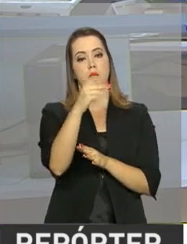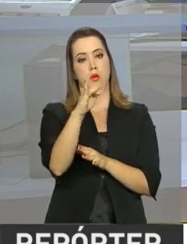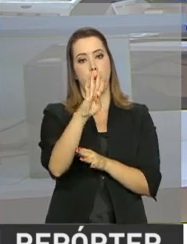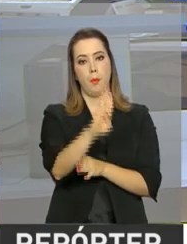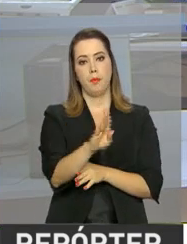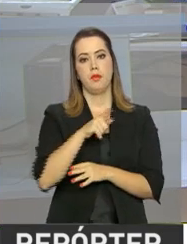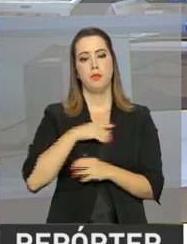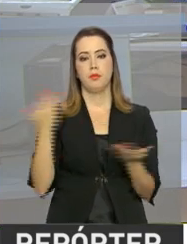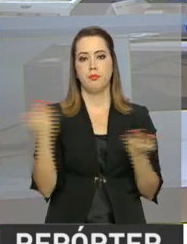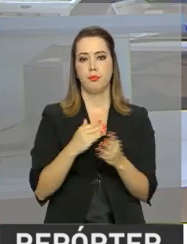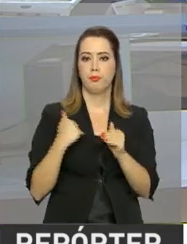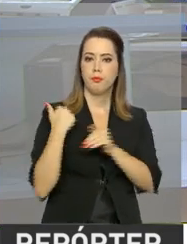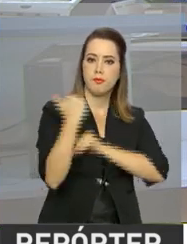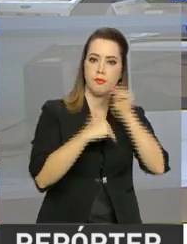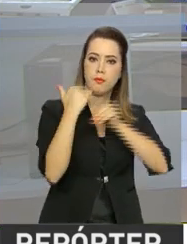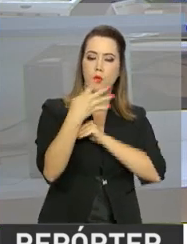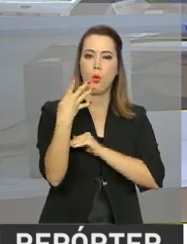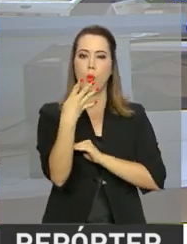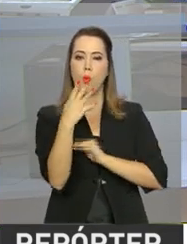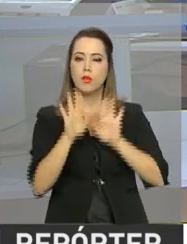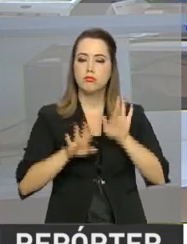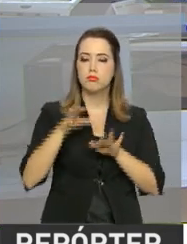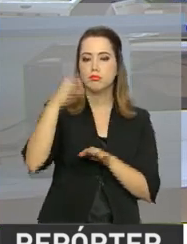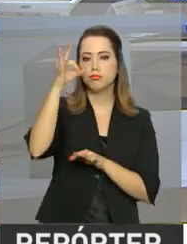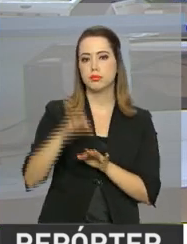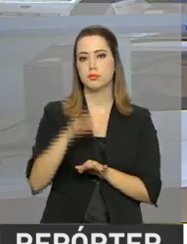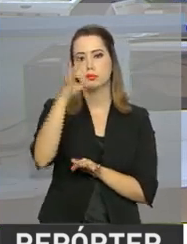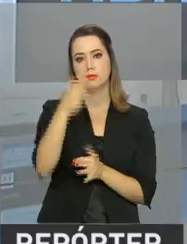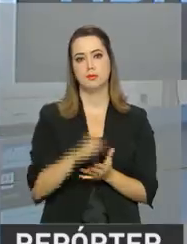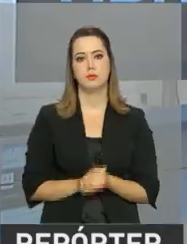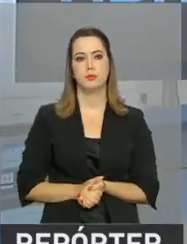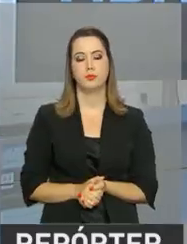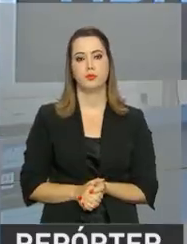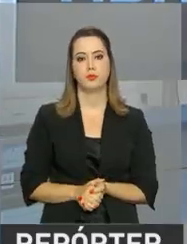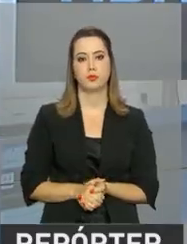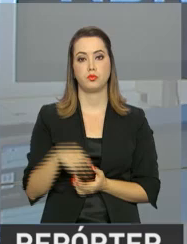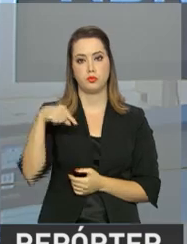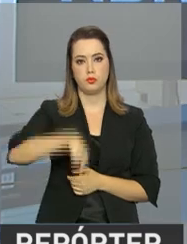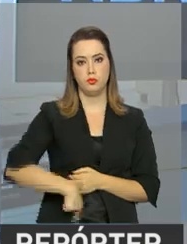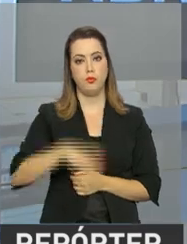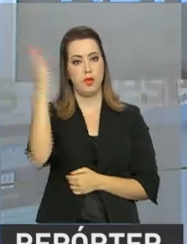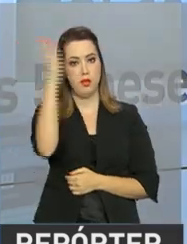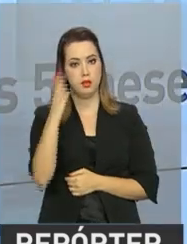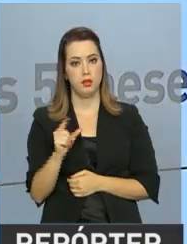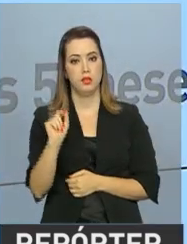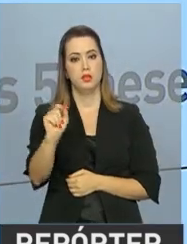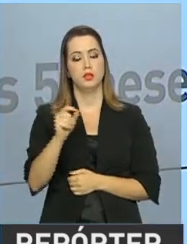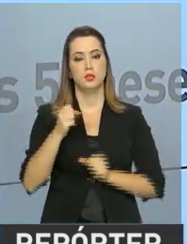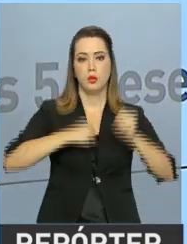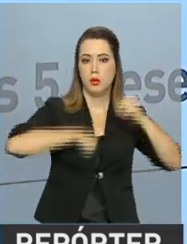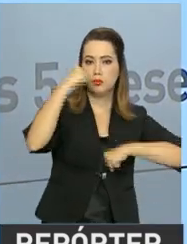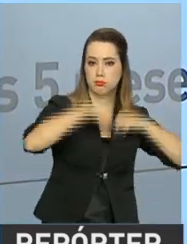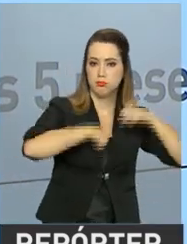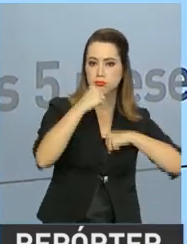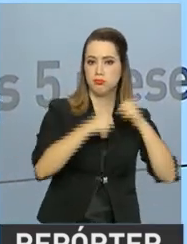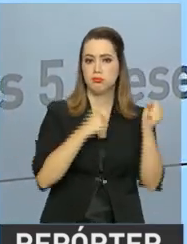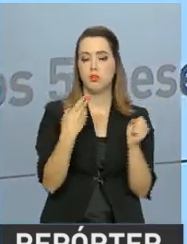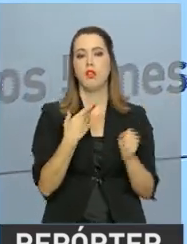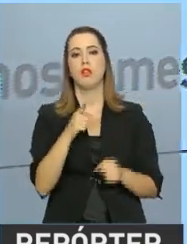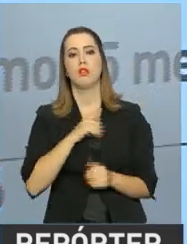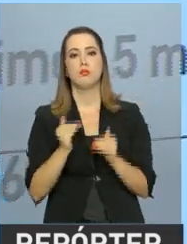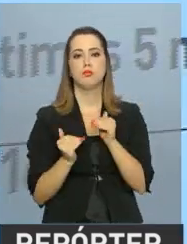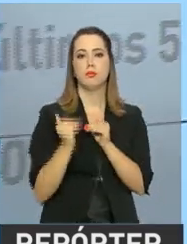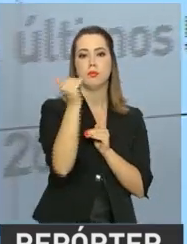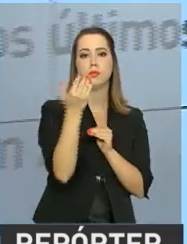taxas de crescimento ao redor de 4% ao ano. E aqui no Brasil, a produção das indústrias registrou ligeira